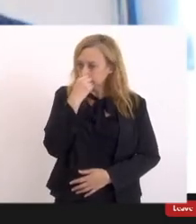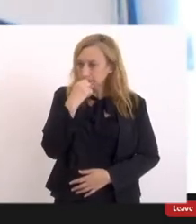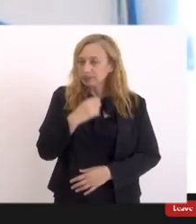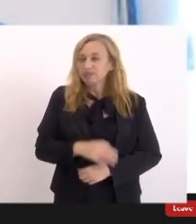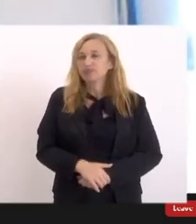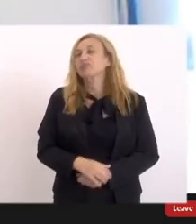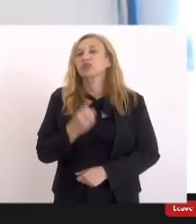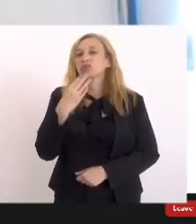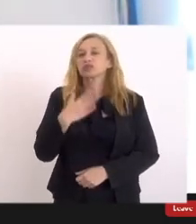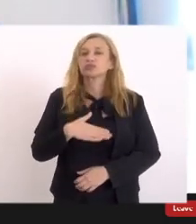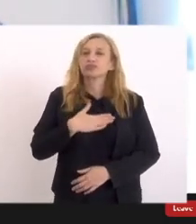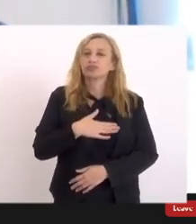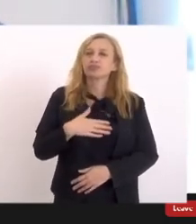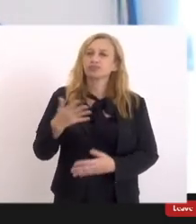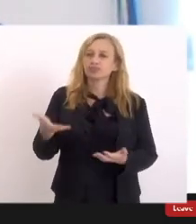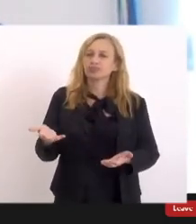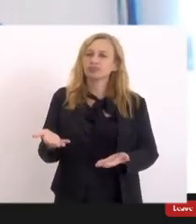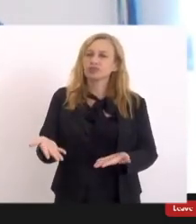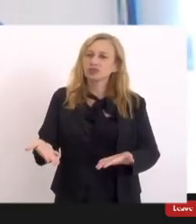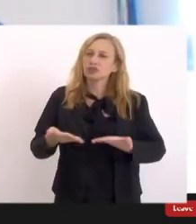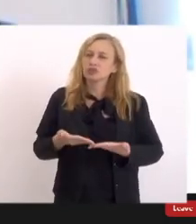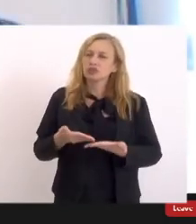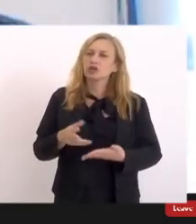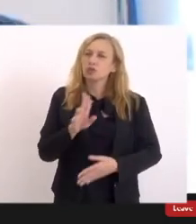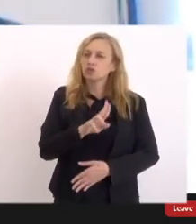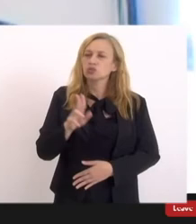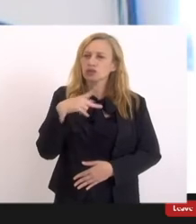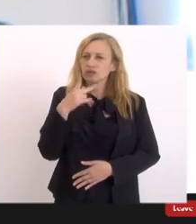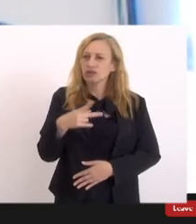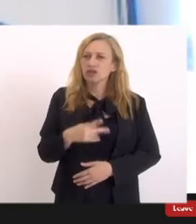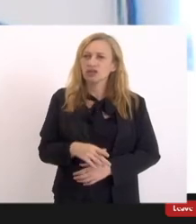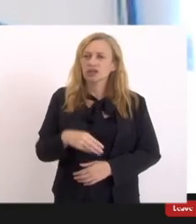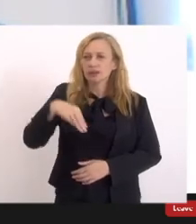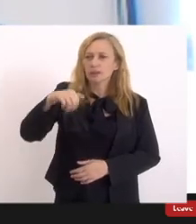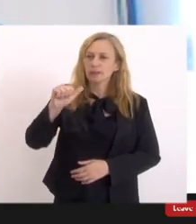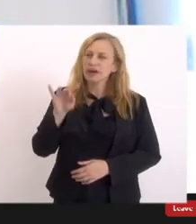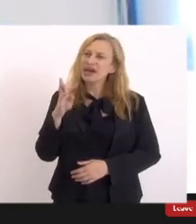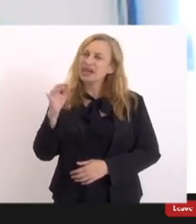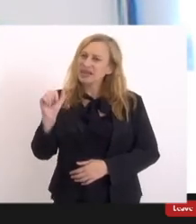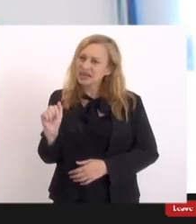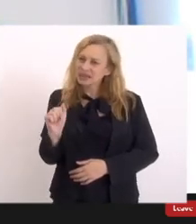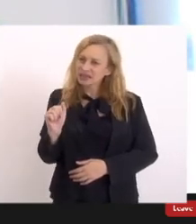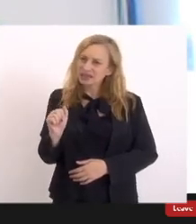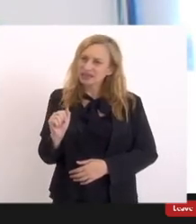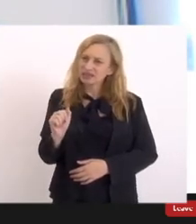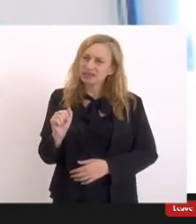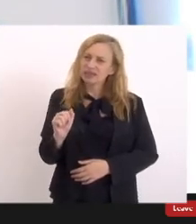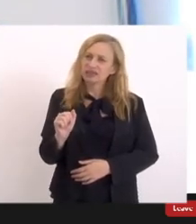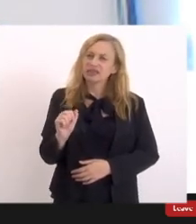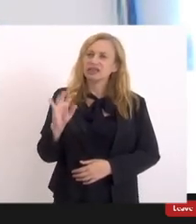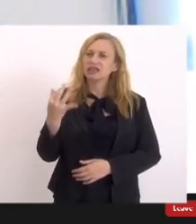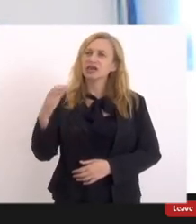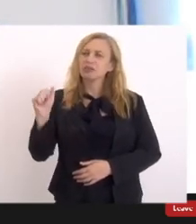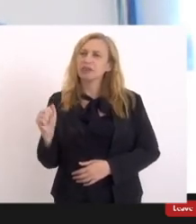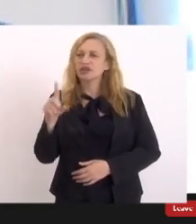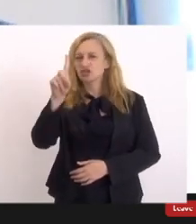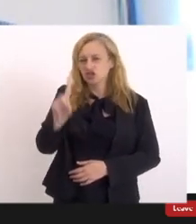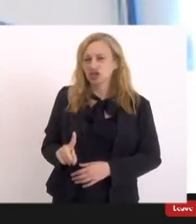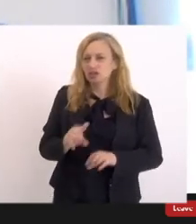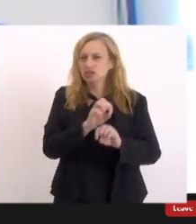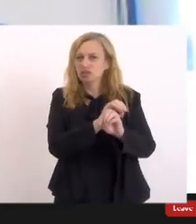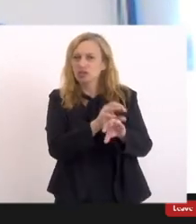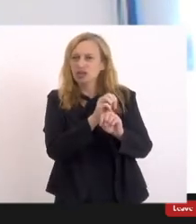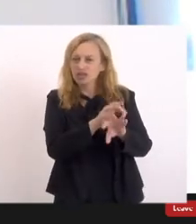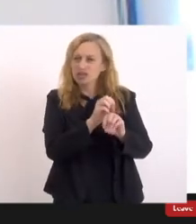Bom, gostaria de chamar agora, para fazer uso da palavra, a Maria Tereza Vans, da Campanha Nacional pelo Direito à Educação.